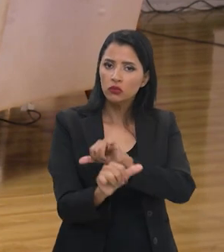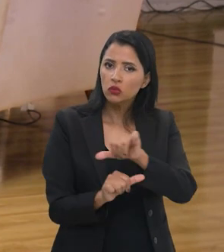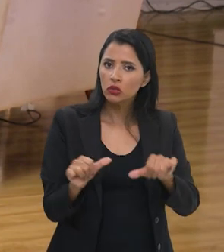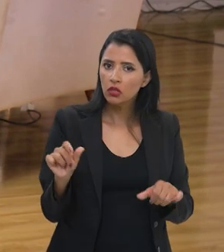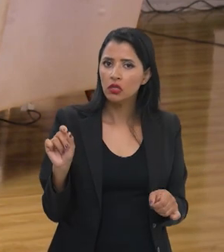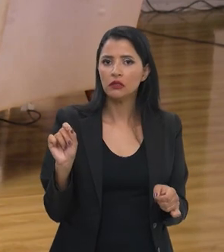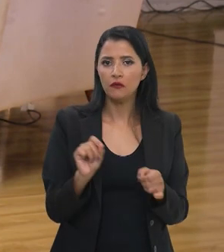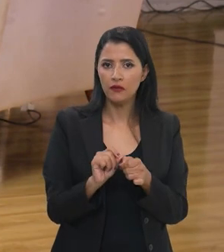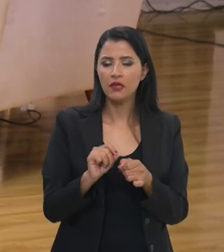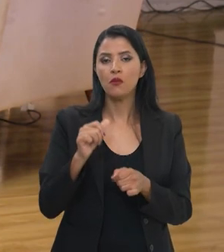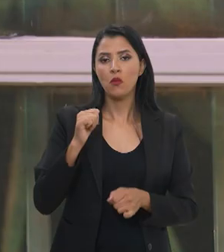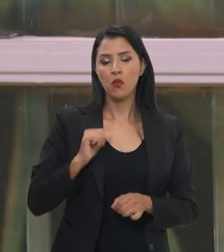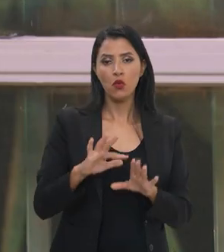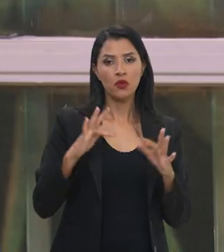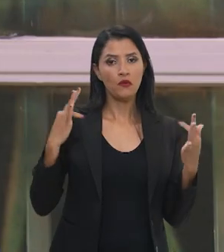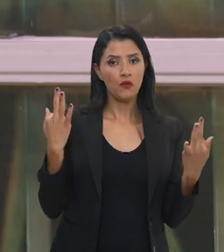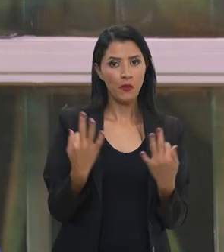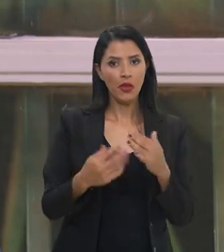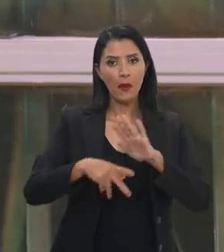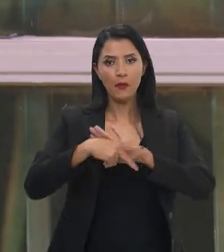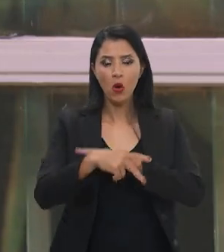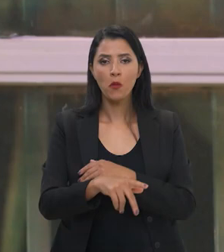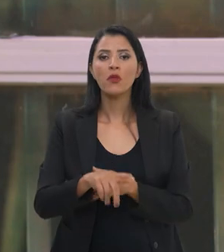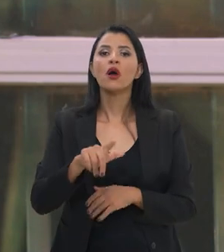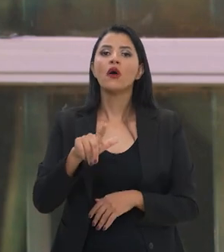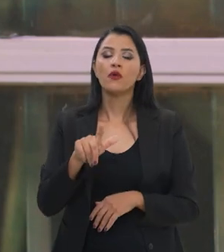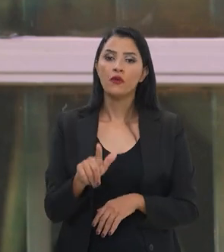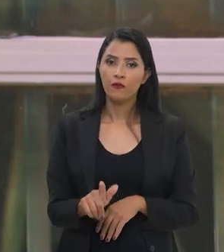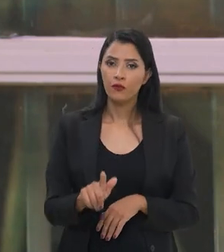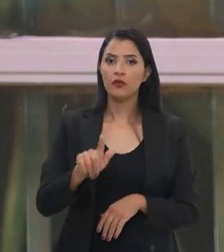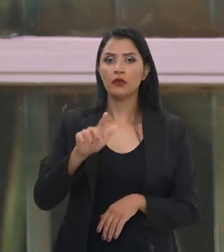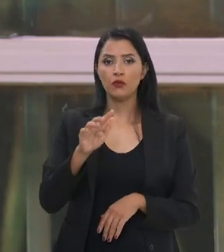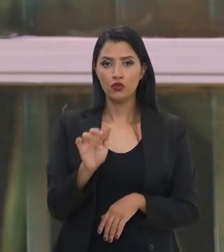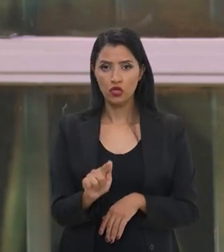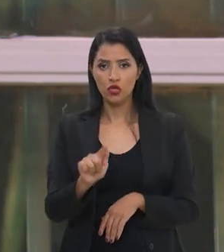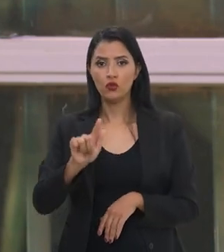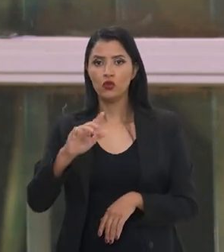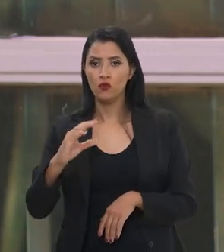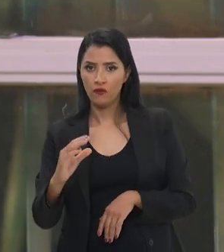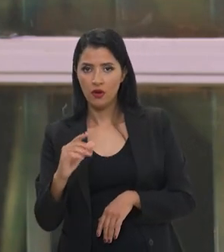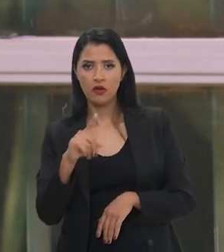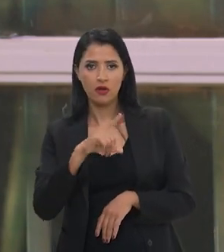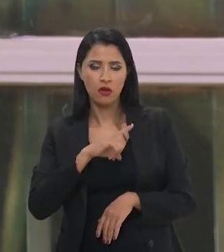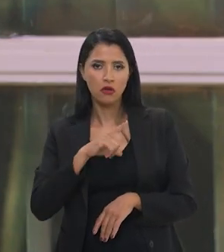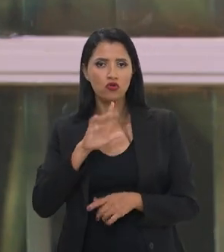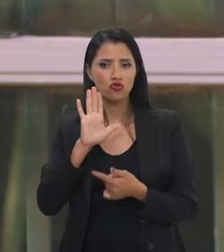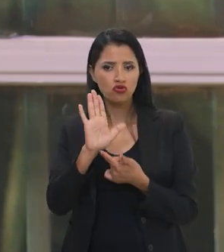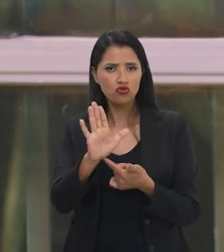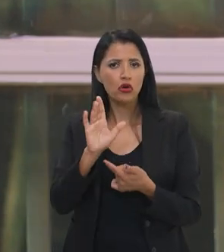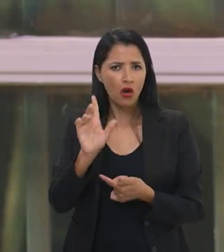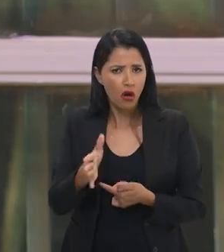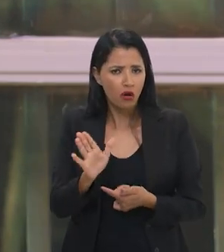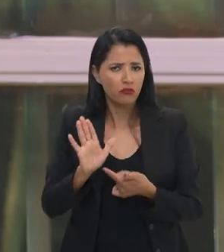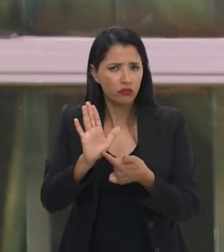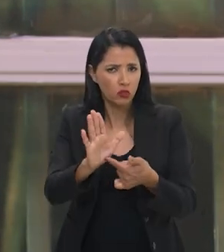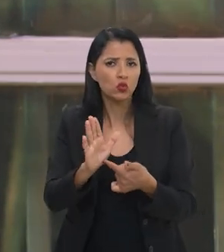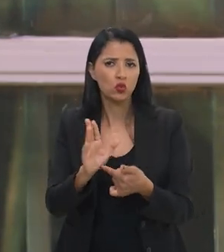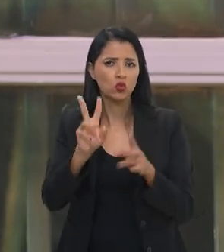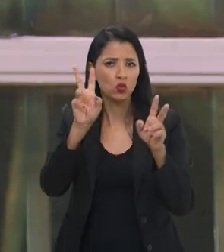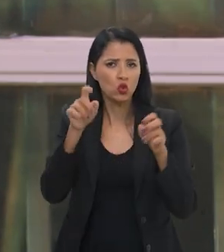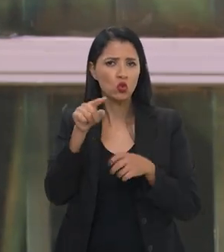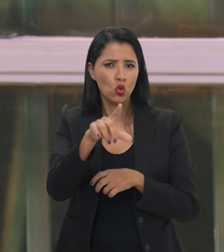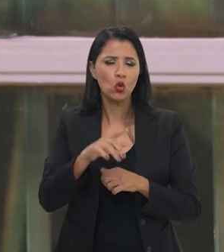a mudança que fizemos no Bolsa Família a própria Fundação Getúlio Vargas não é já é sinalizou